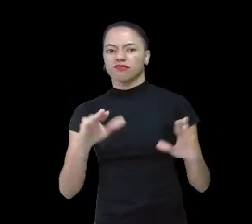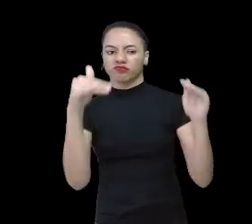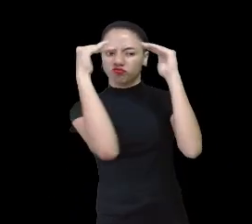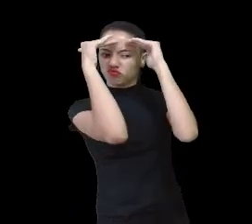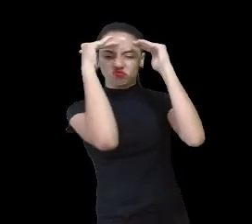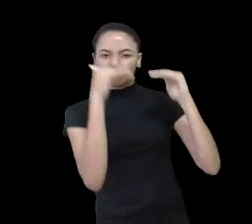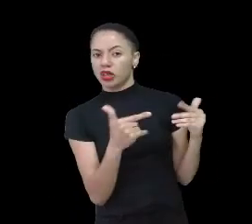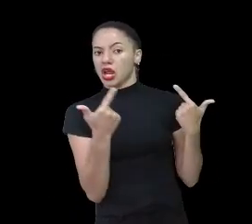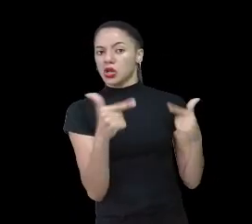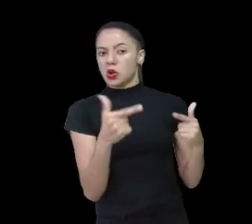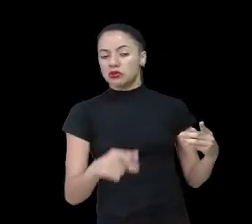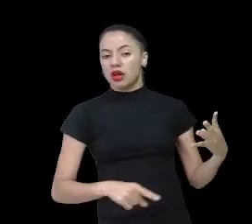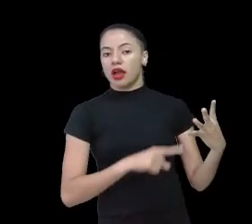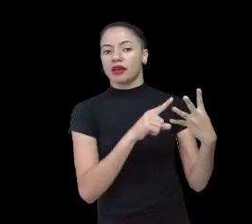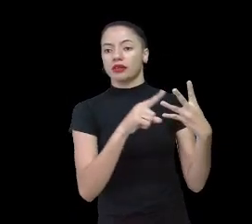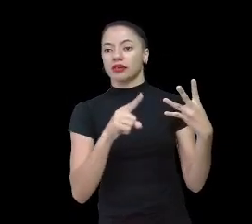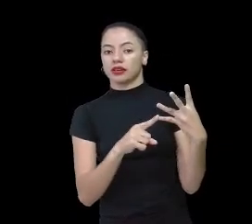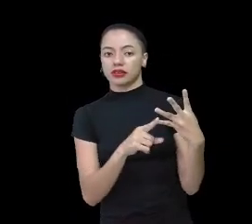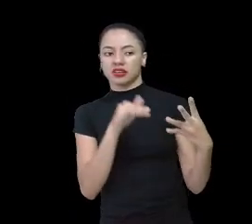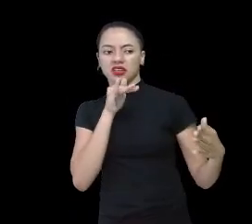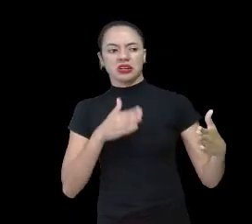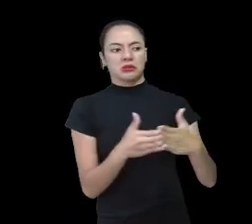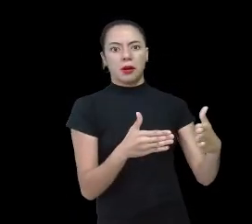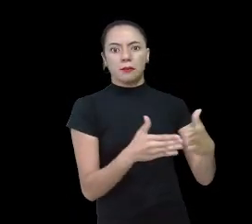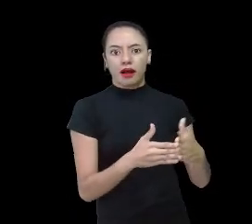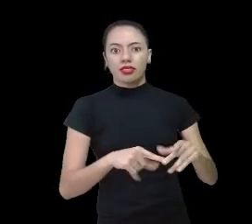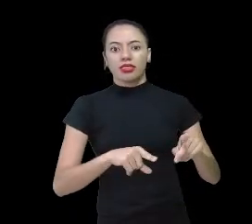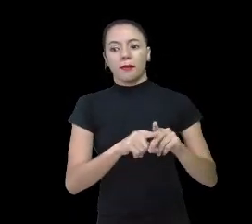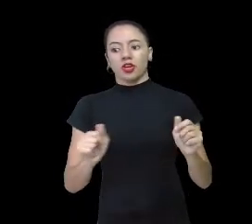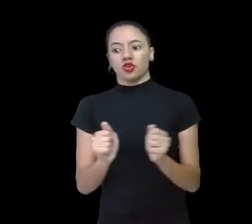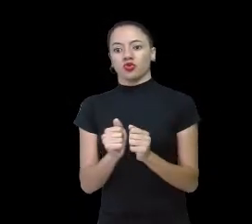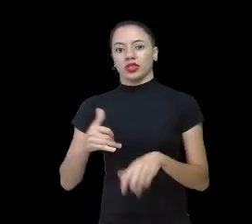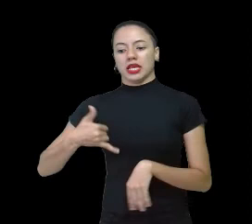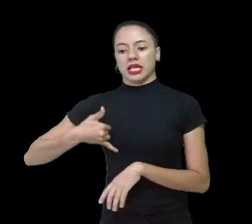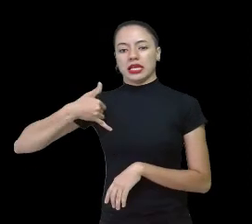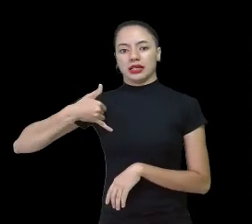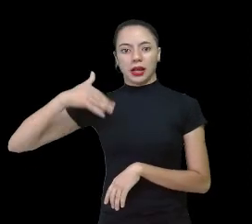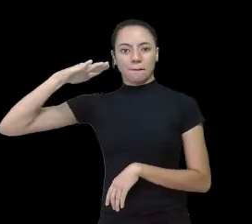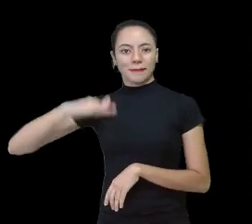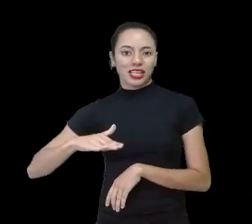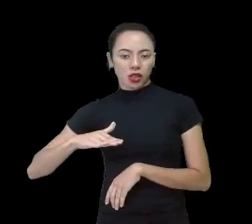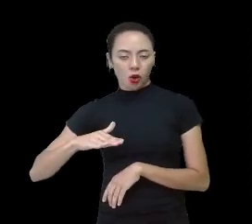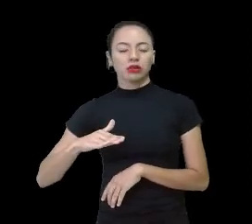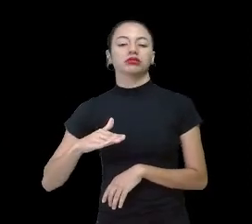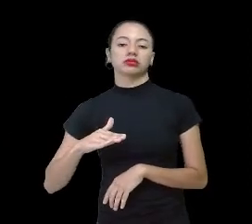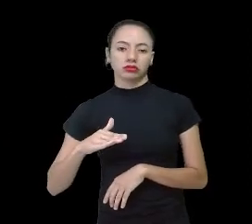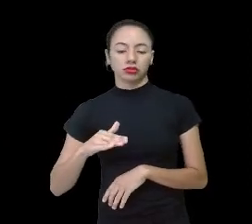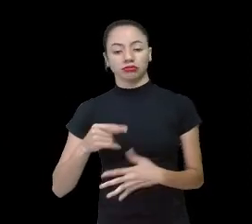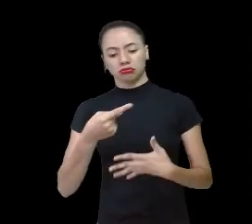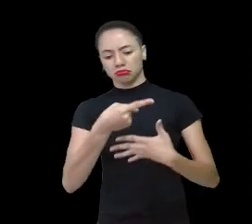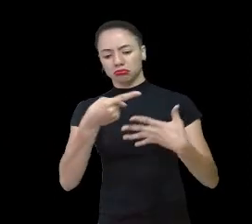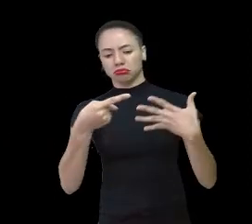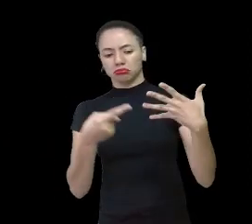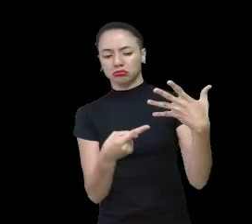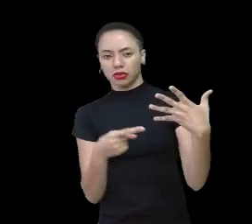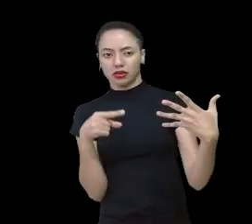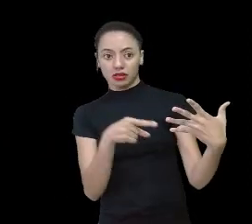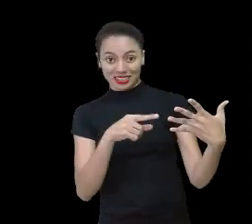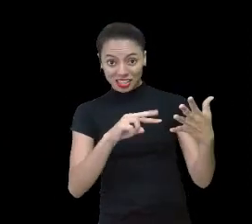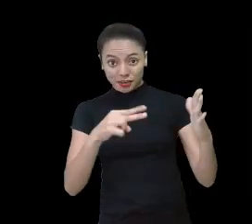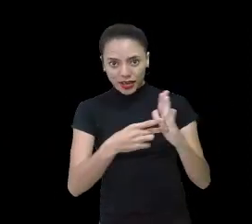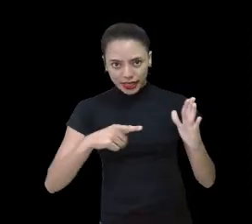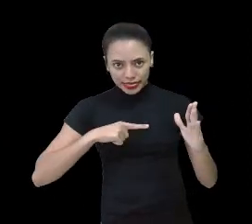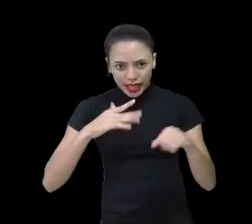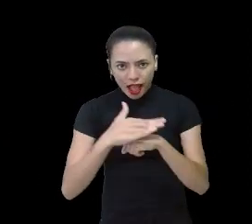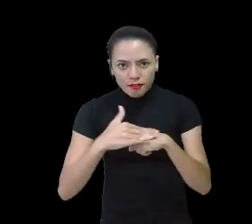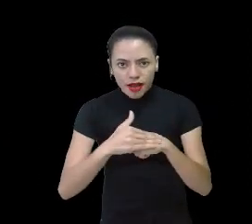físico, impedimentos, com menores de idade, né? Então, todos esses pontos, a gente não pode dizer que existe afeto. Se é